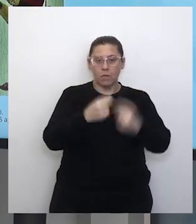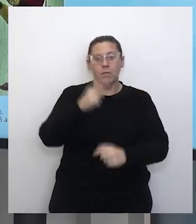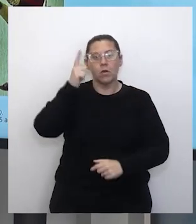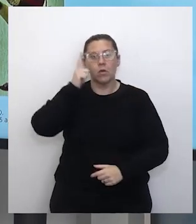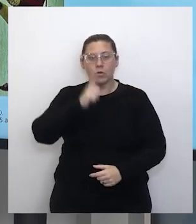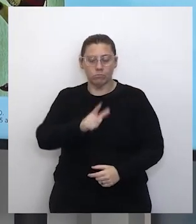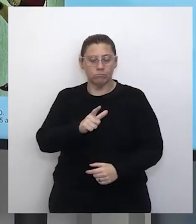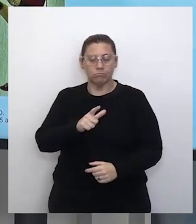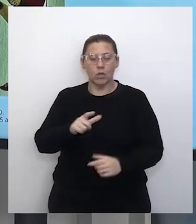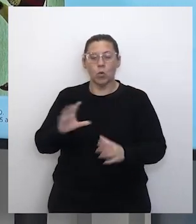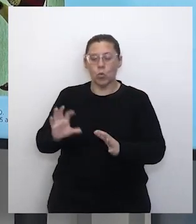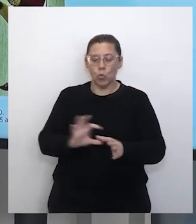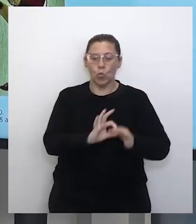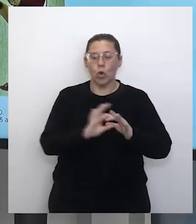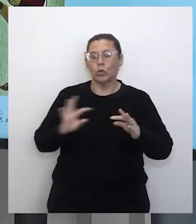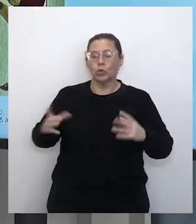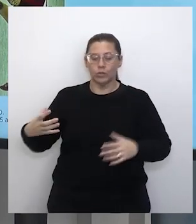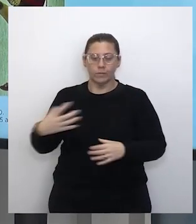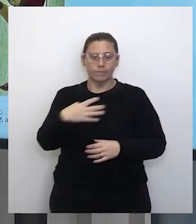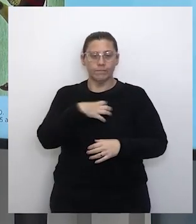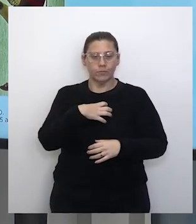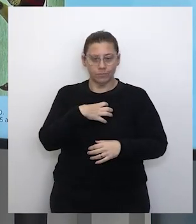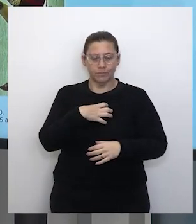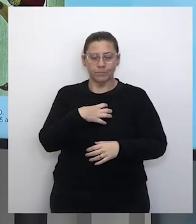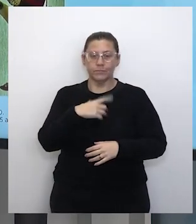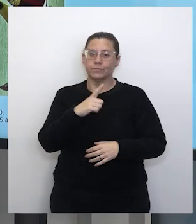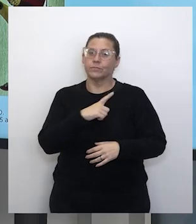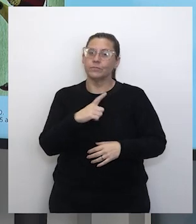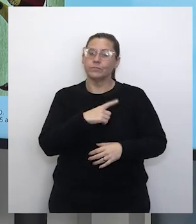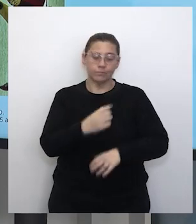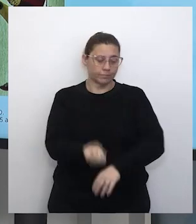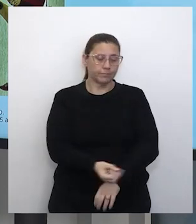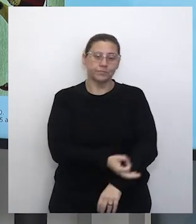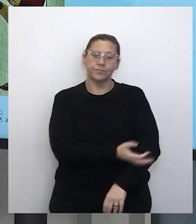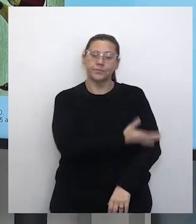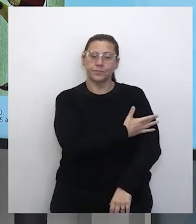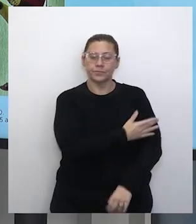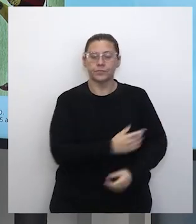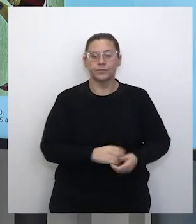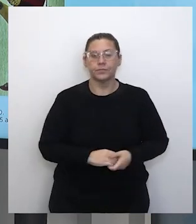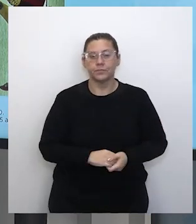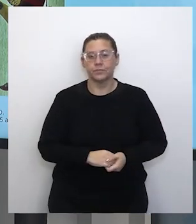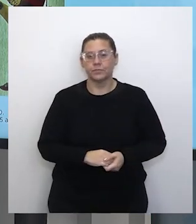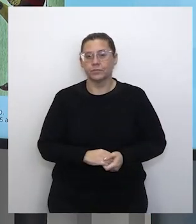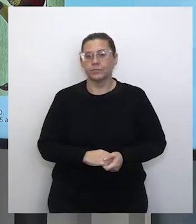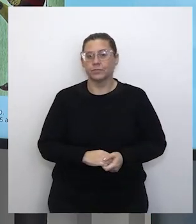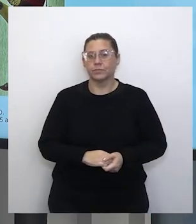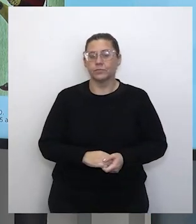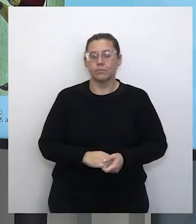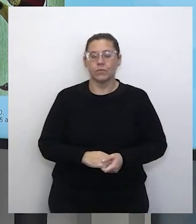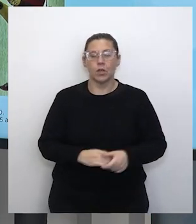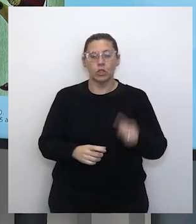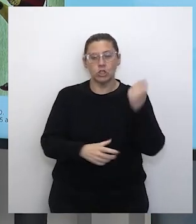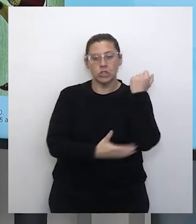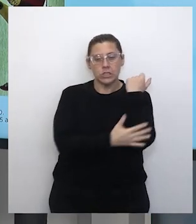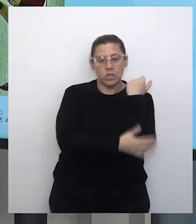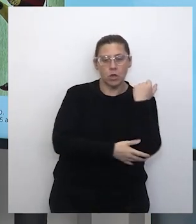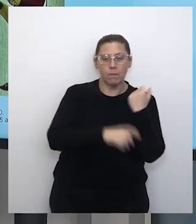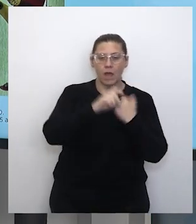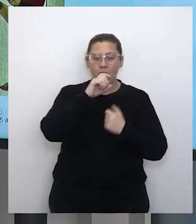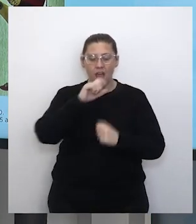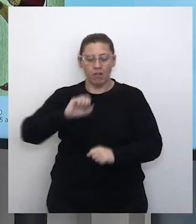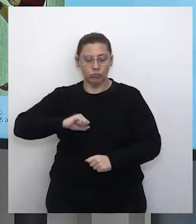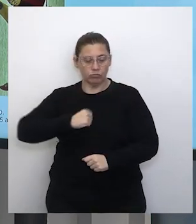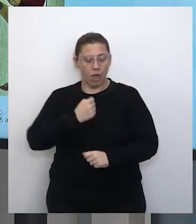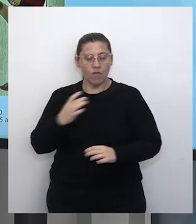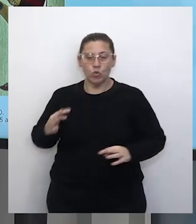purgar todos os seus sentimentos mais primitivos, suas emoções, né, aquela coisa do ciúme, da inveja, da raiva.